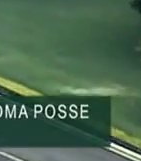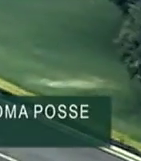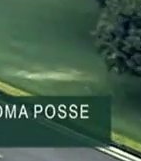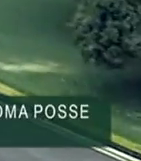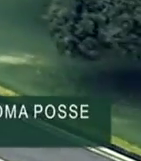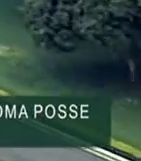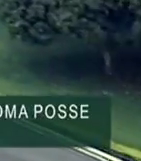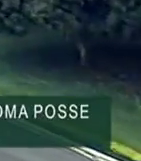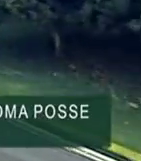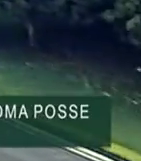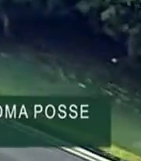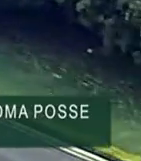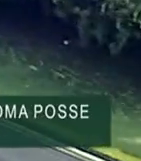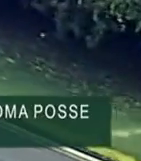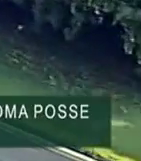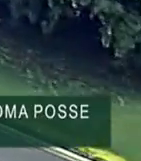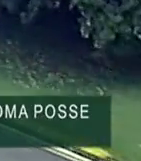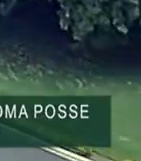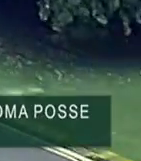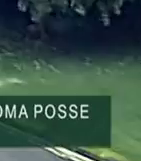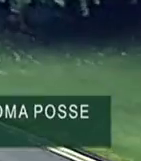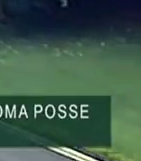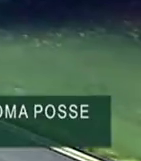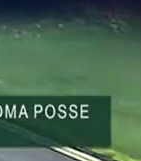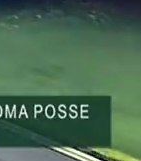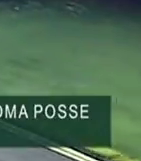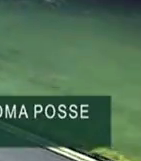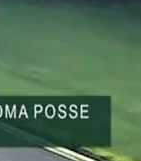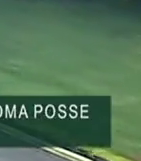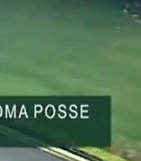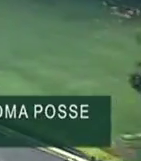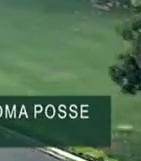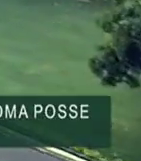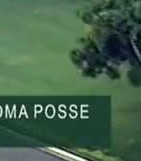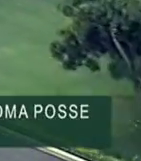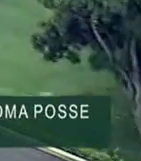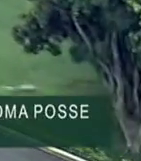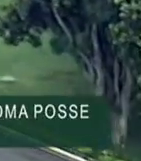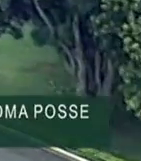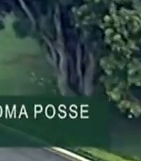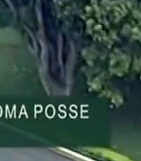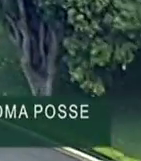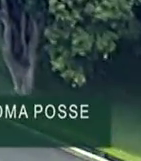à Catedral de Brasília para dar início à cerimônia de posse.